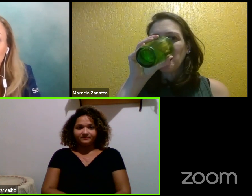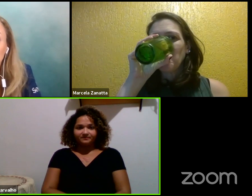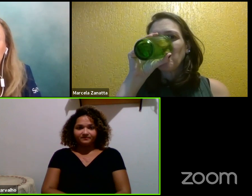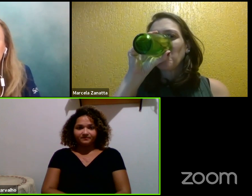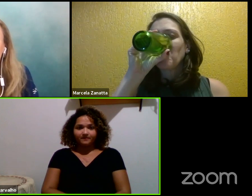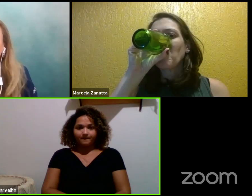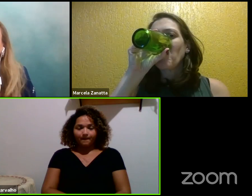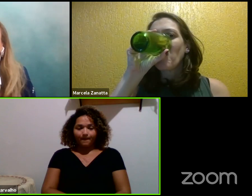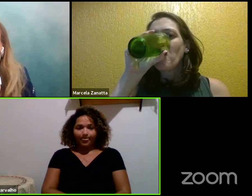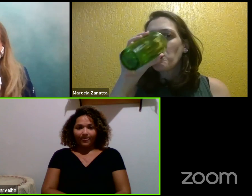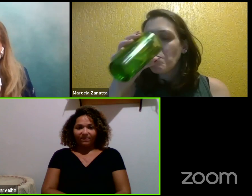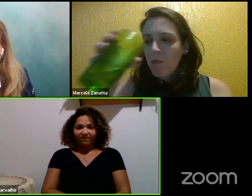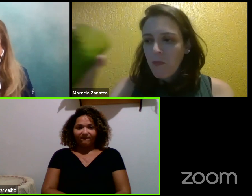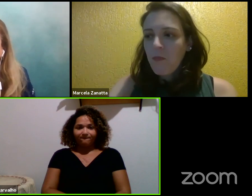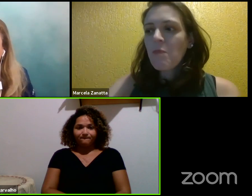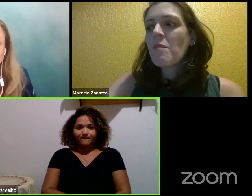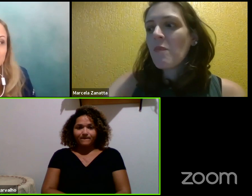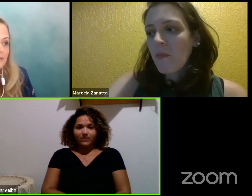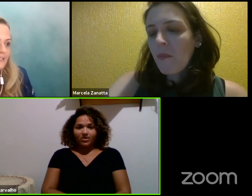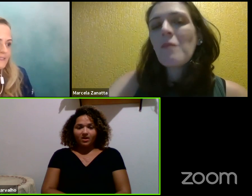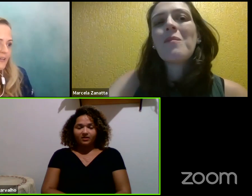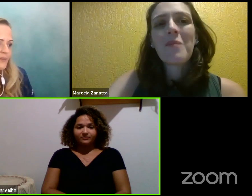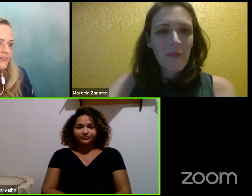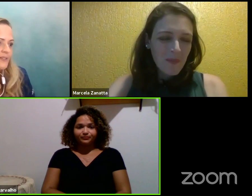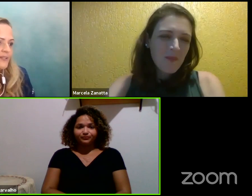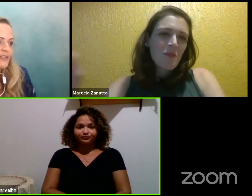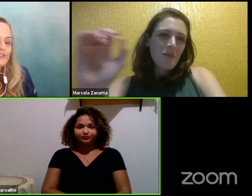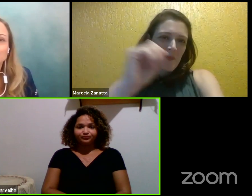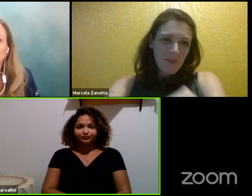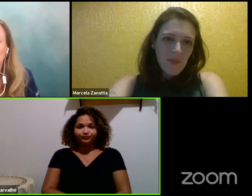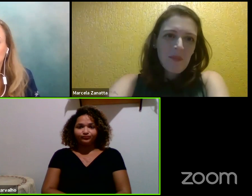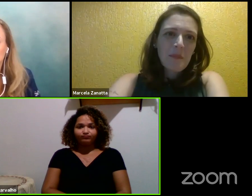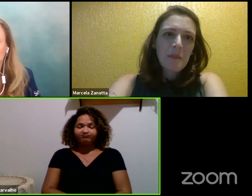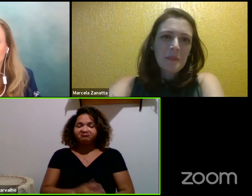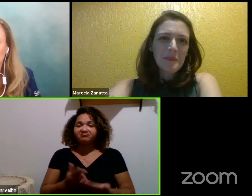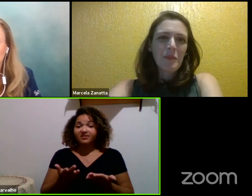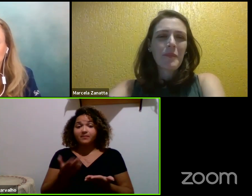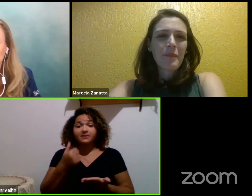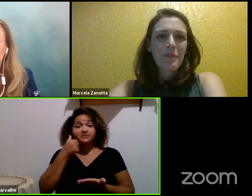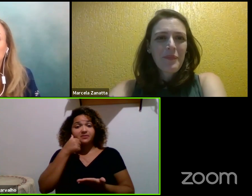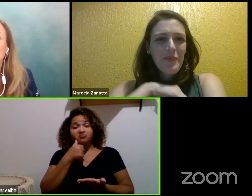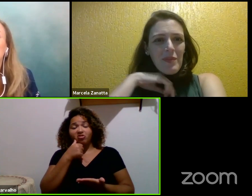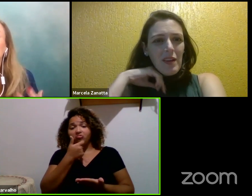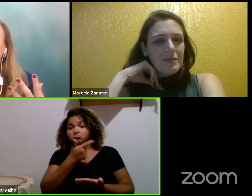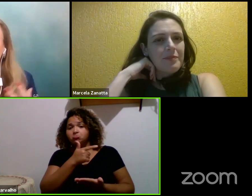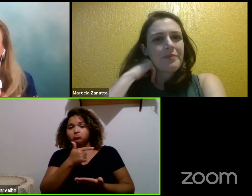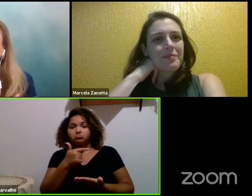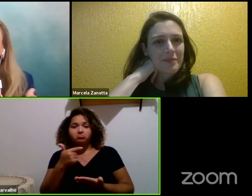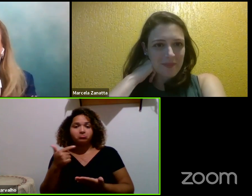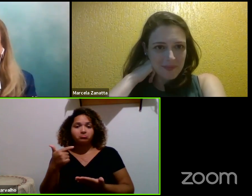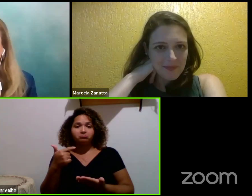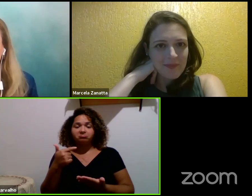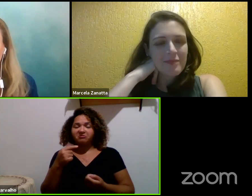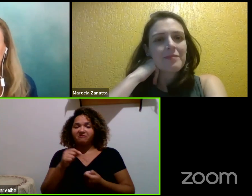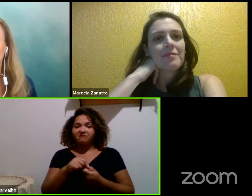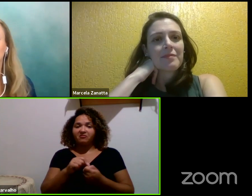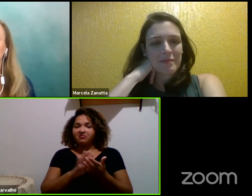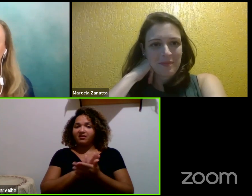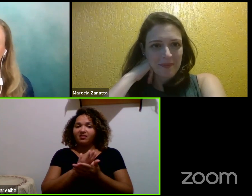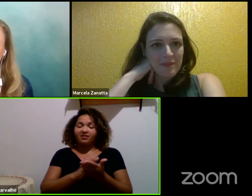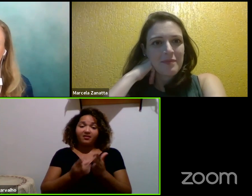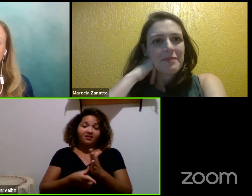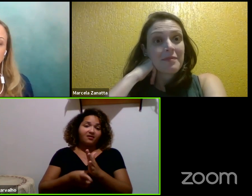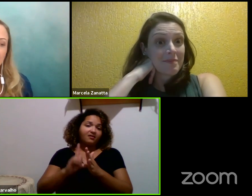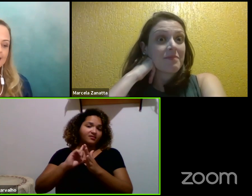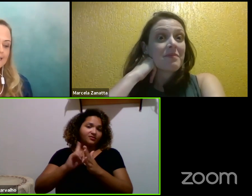habitual, mesmo não tendo realizado o pré-natal, nós sabemos, pela coleta de dados feita